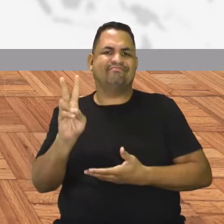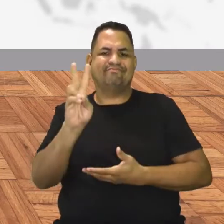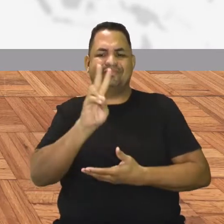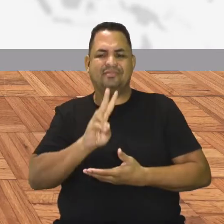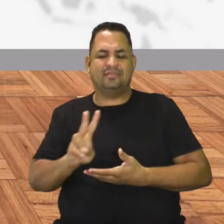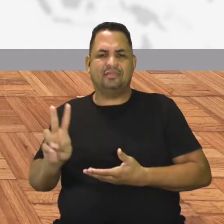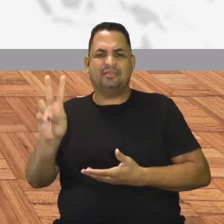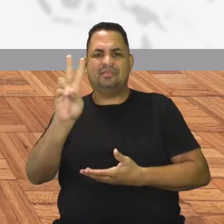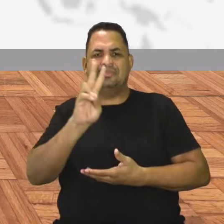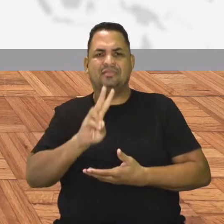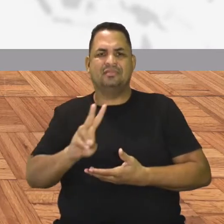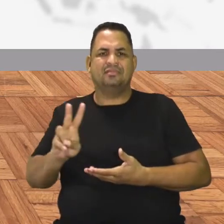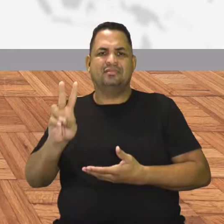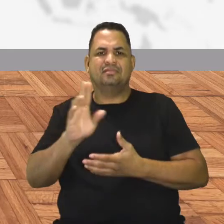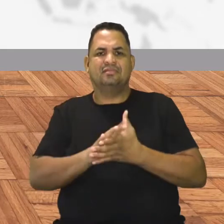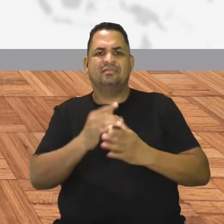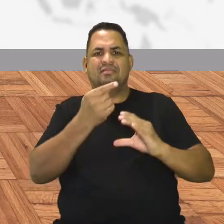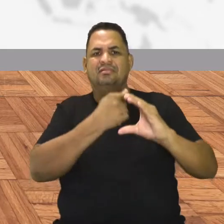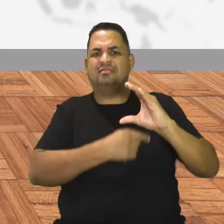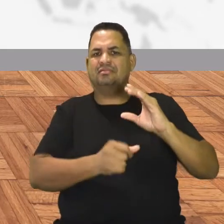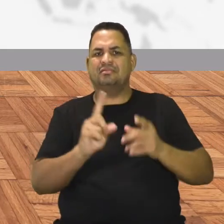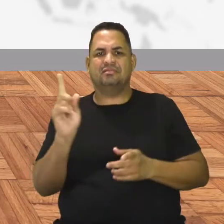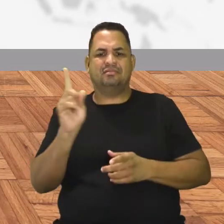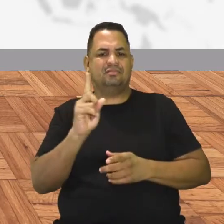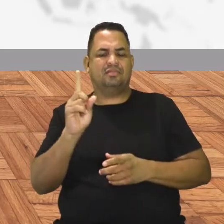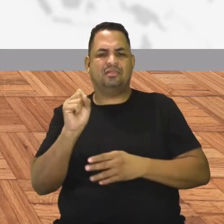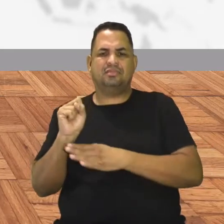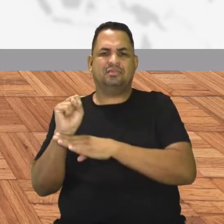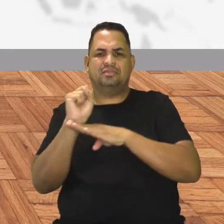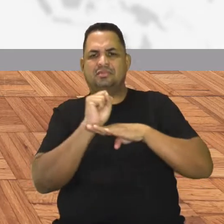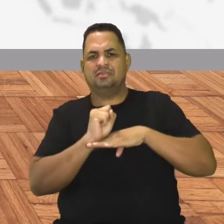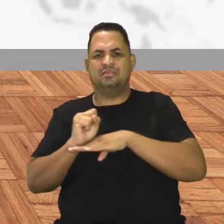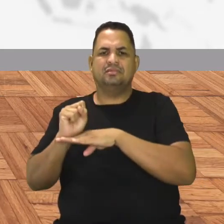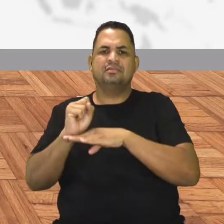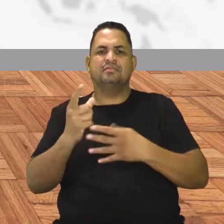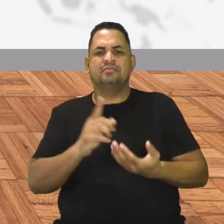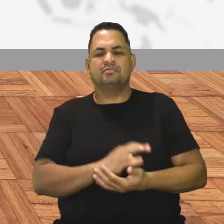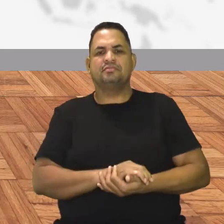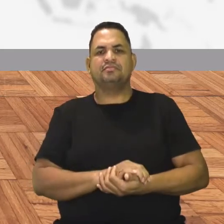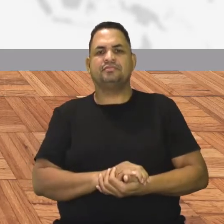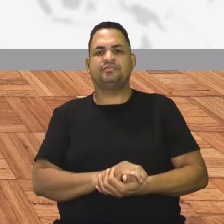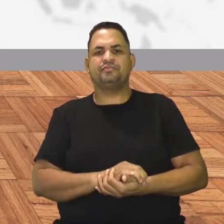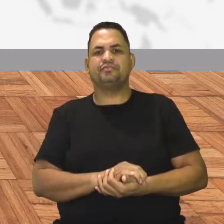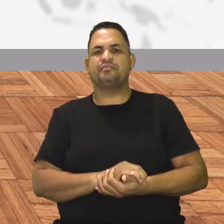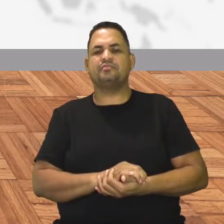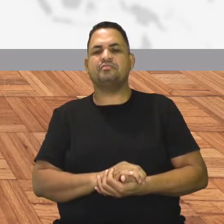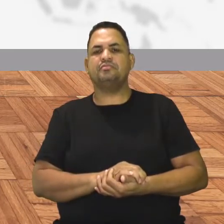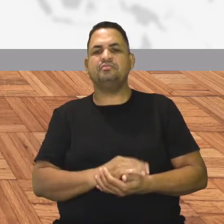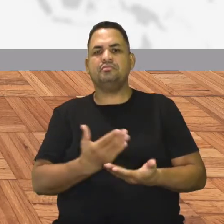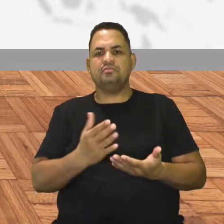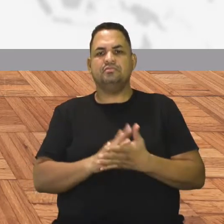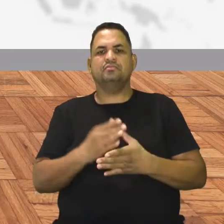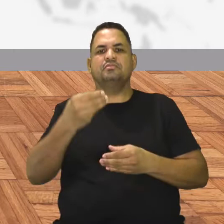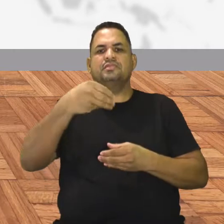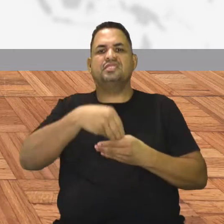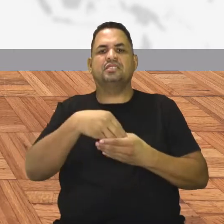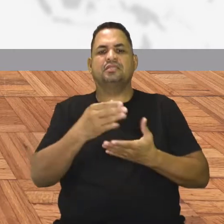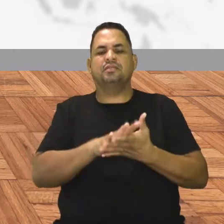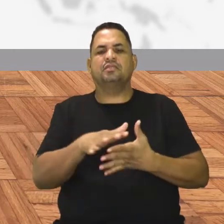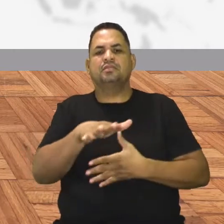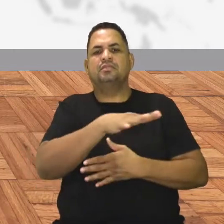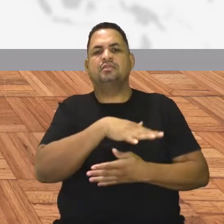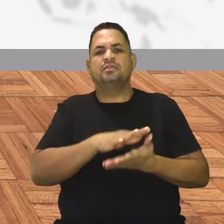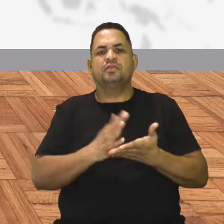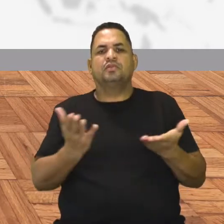pessoal, a Venezuela é capitalista, ela não é socialista, a Venezuela. Venezuela é capitalista, está dentro do mercado capitalista